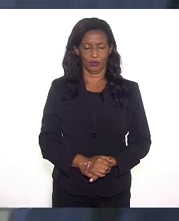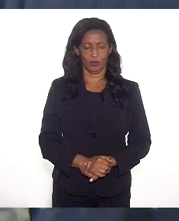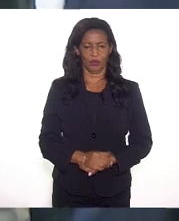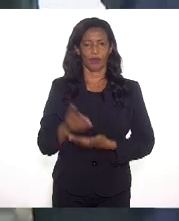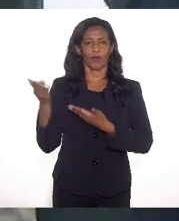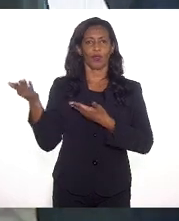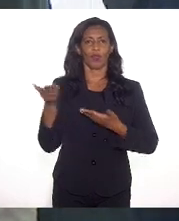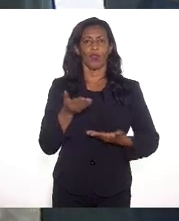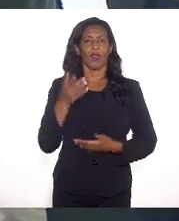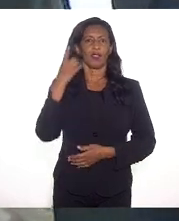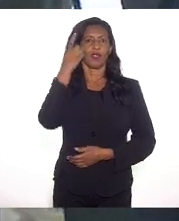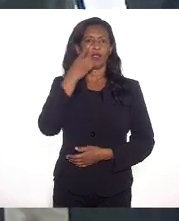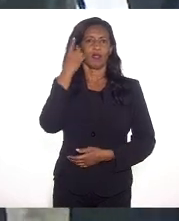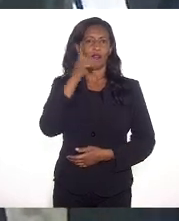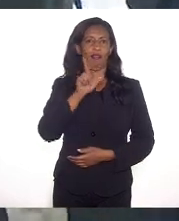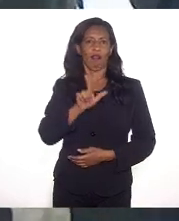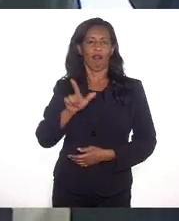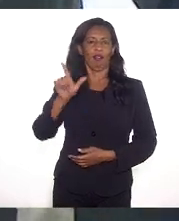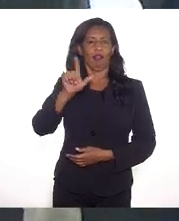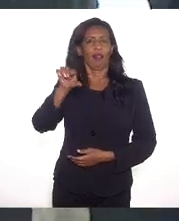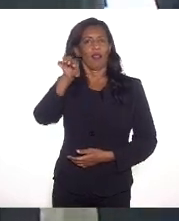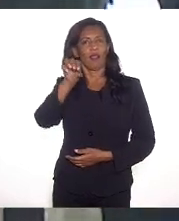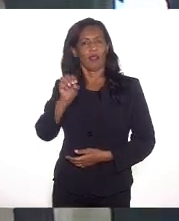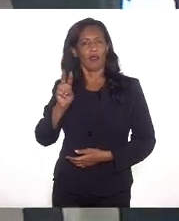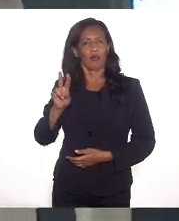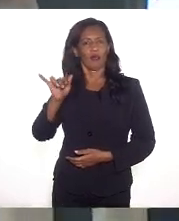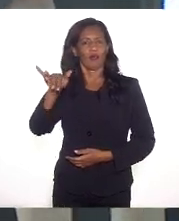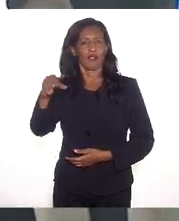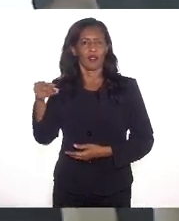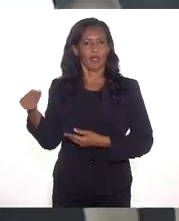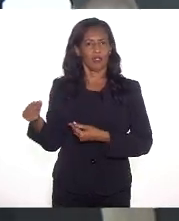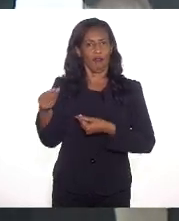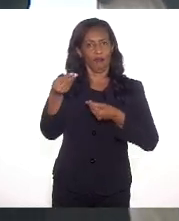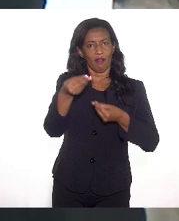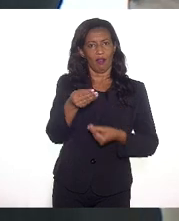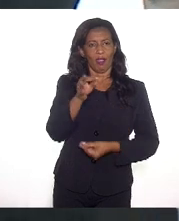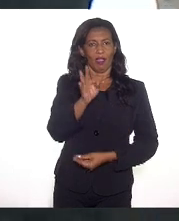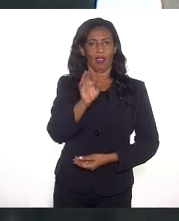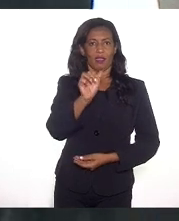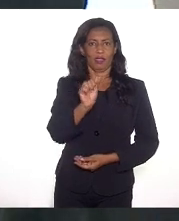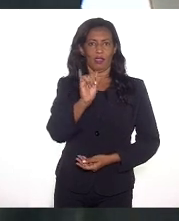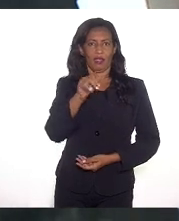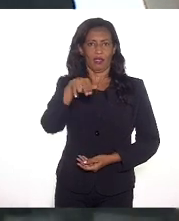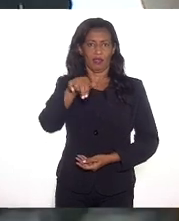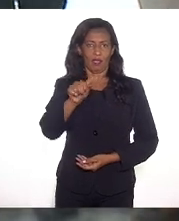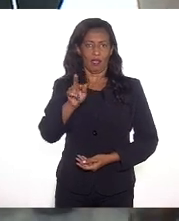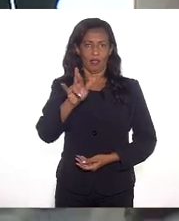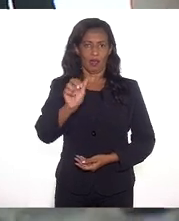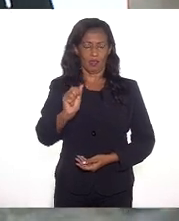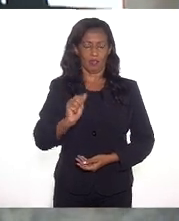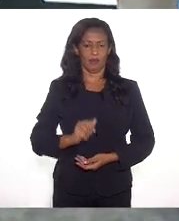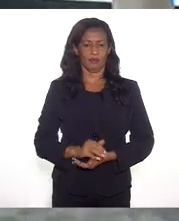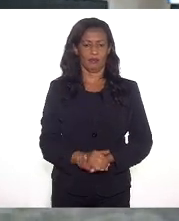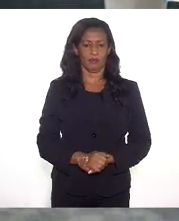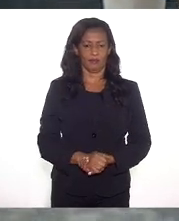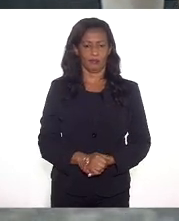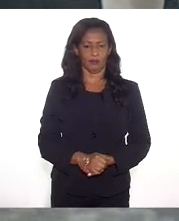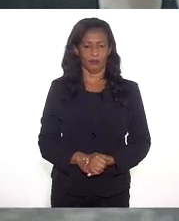Convidamos o deputado Léo Vieira, vice-líder do governo, para fazer a entrega à senhora Tainara Gonçalves Barreto da Silva.